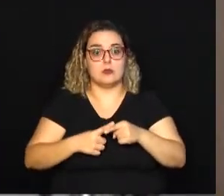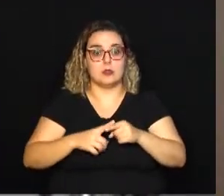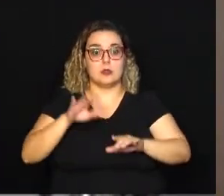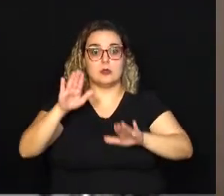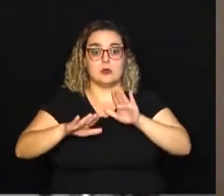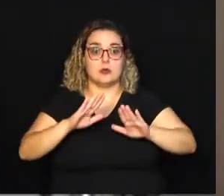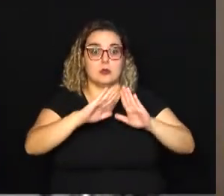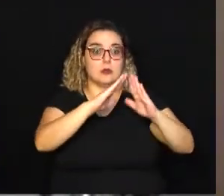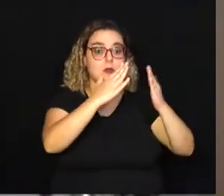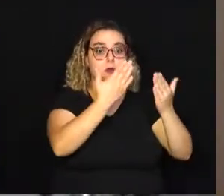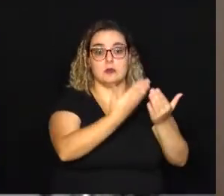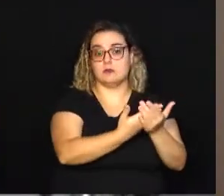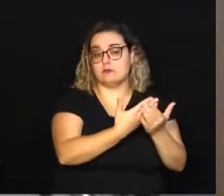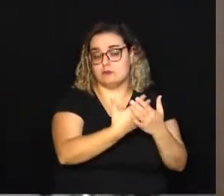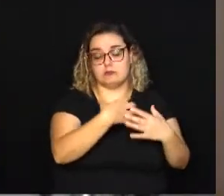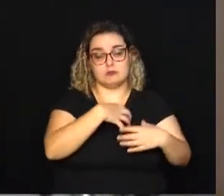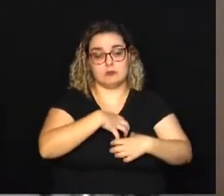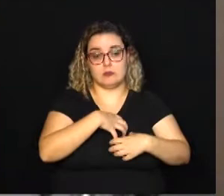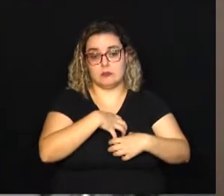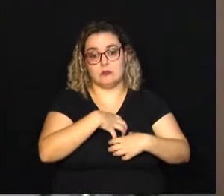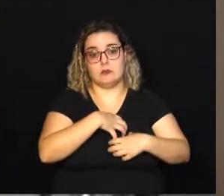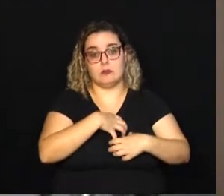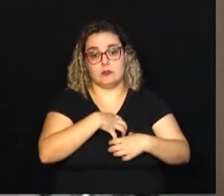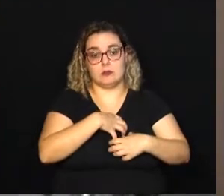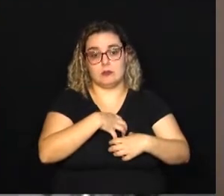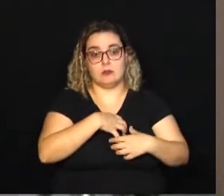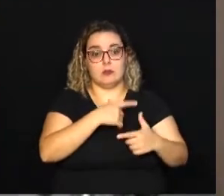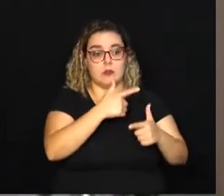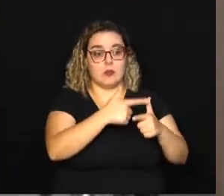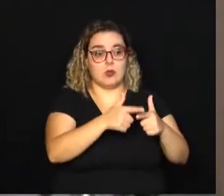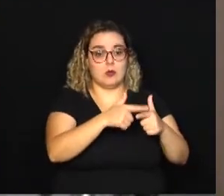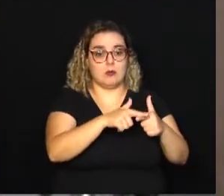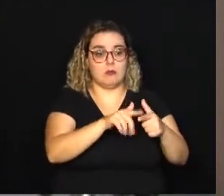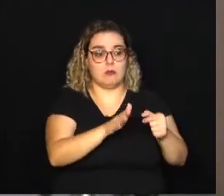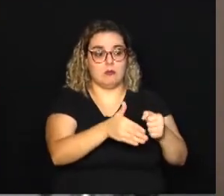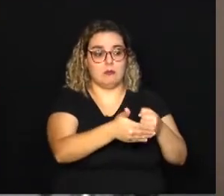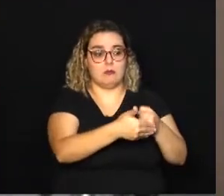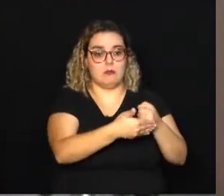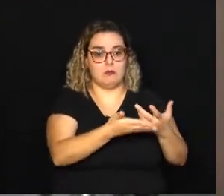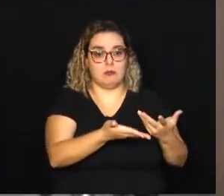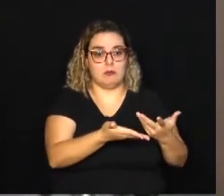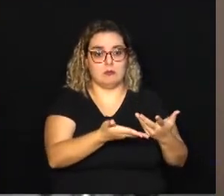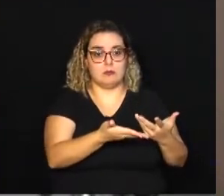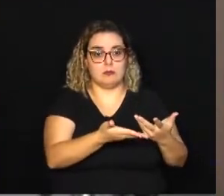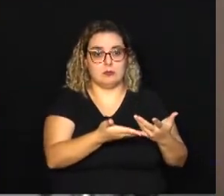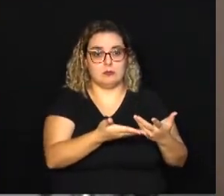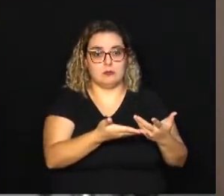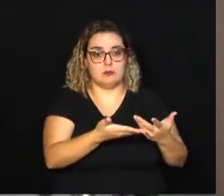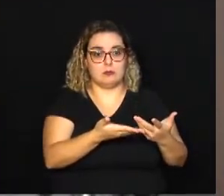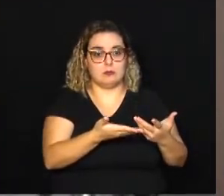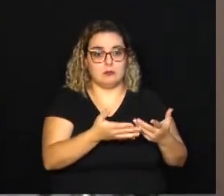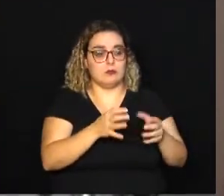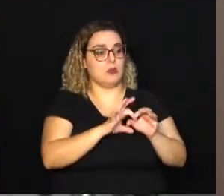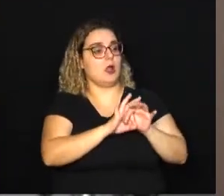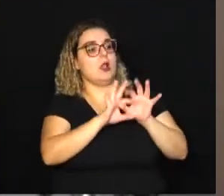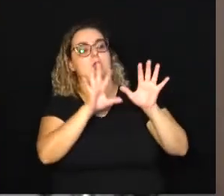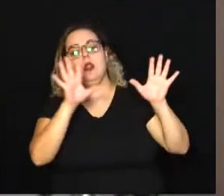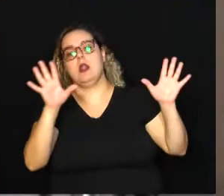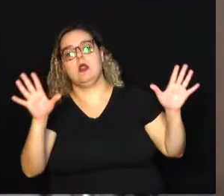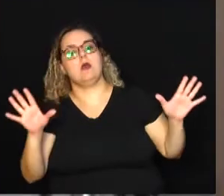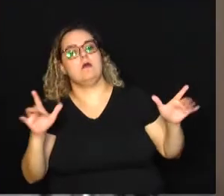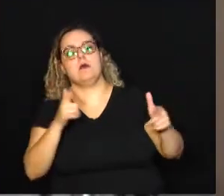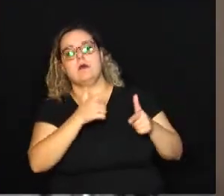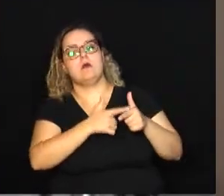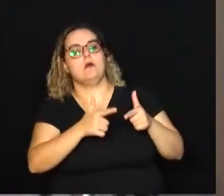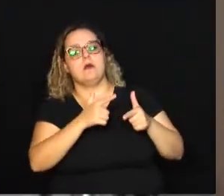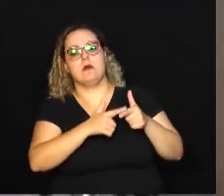é apenas uma forma de você pôr o problema debaixo do tapete. Manda a criança para fora, então fica livre do problema